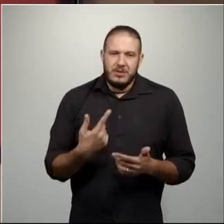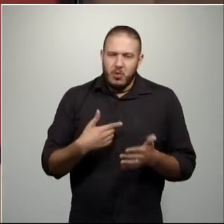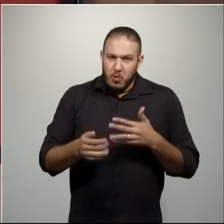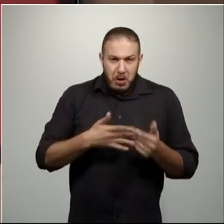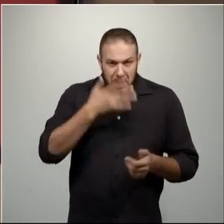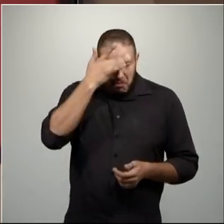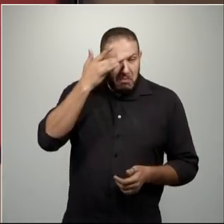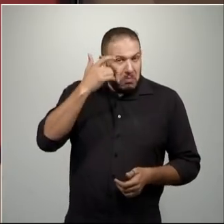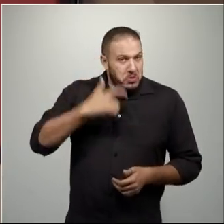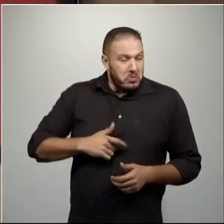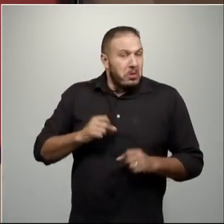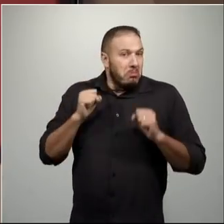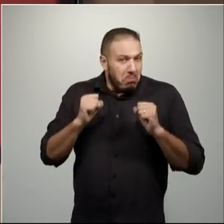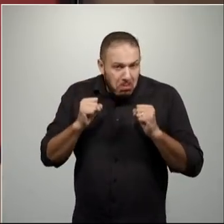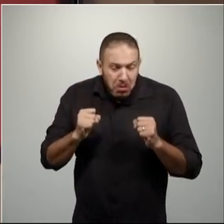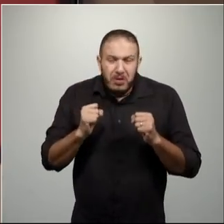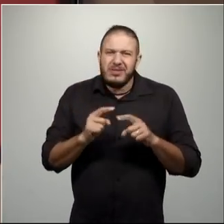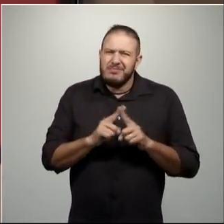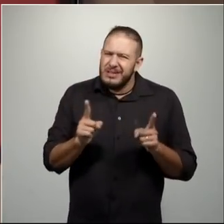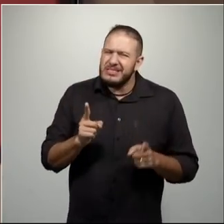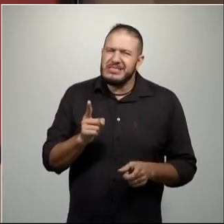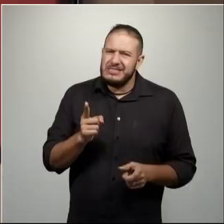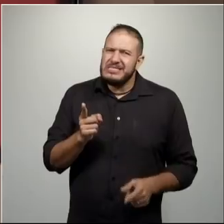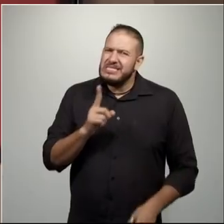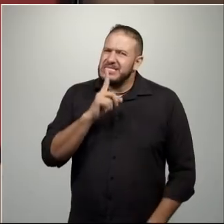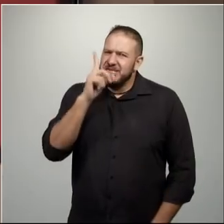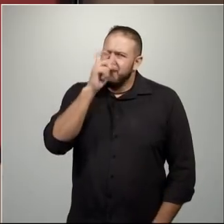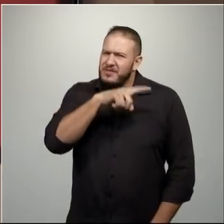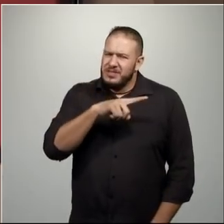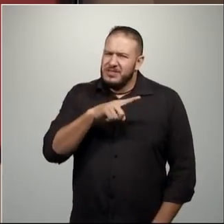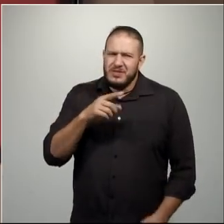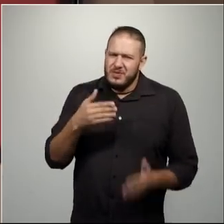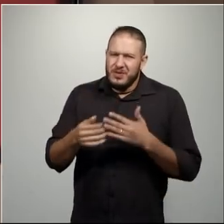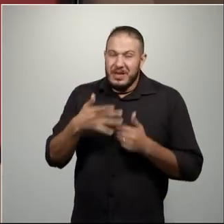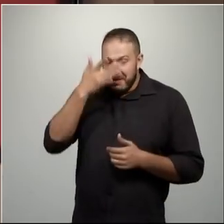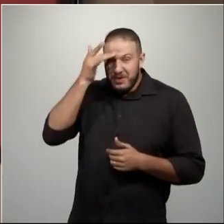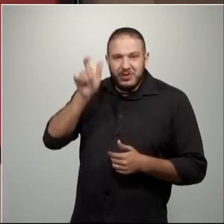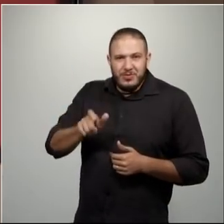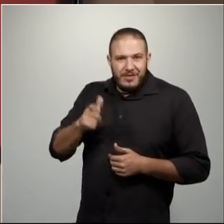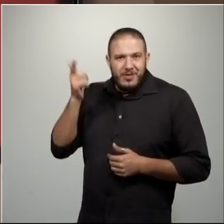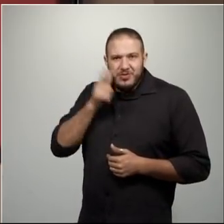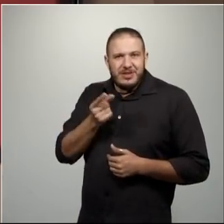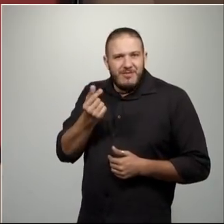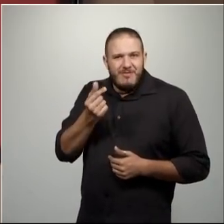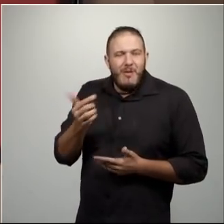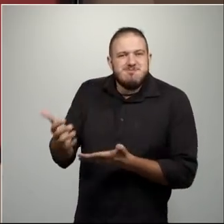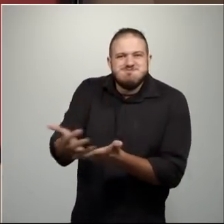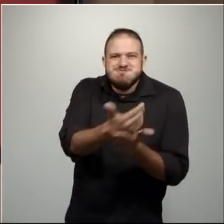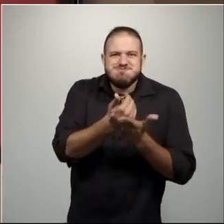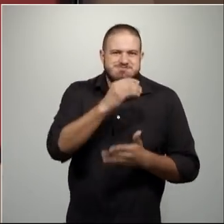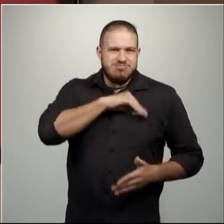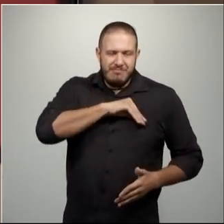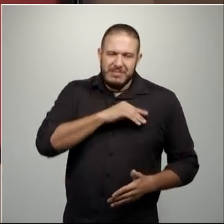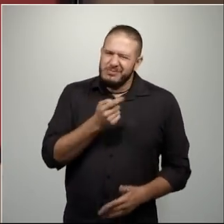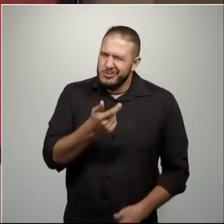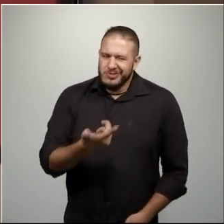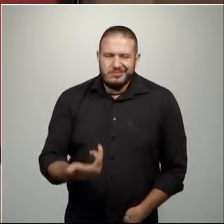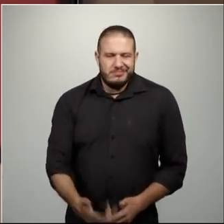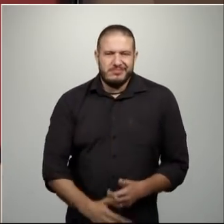pode mas dificilmente qualquer pessoa vai conseguir fazer a mineração de fato